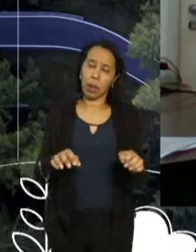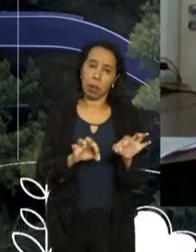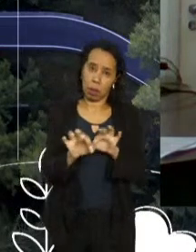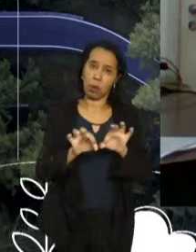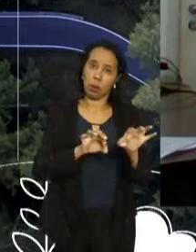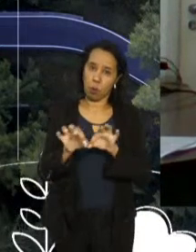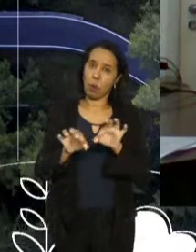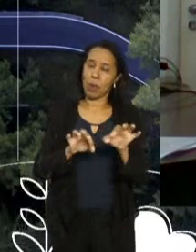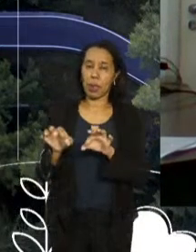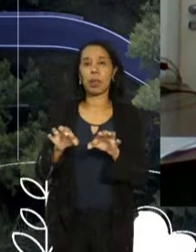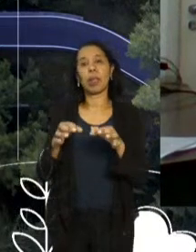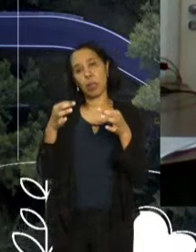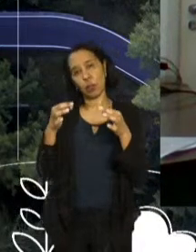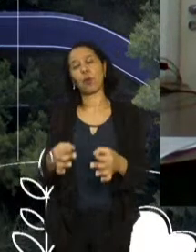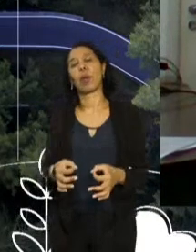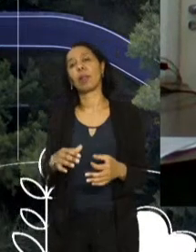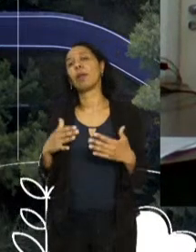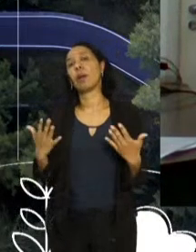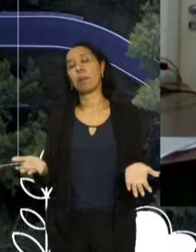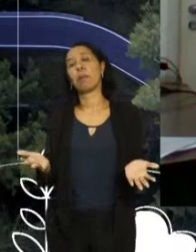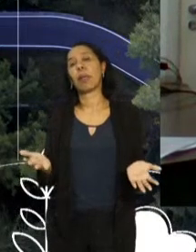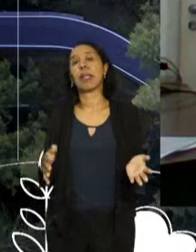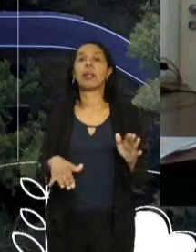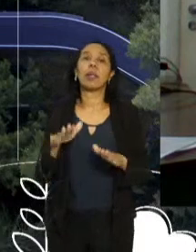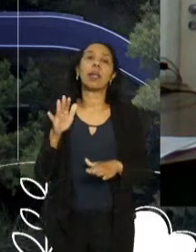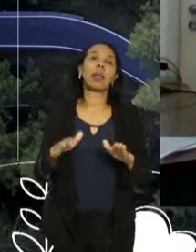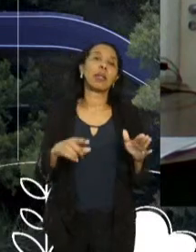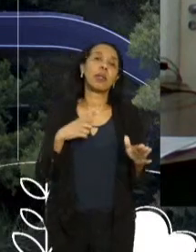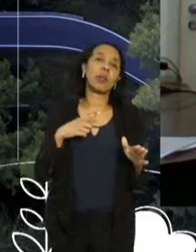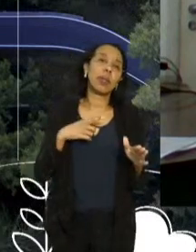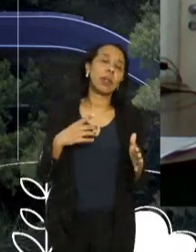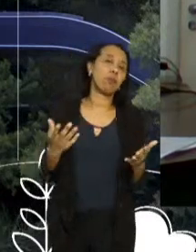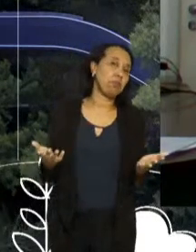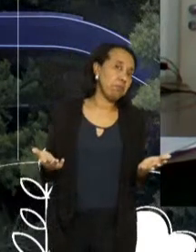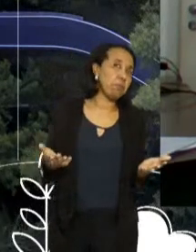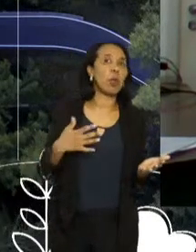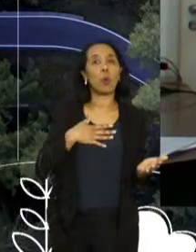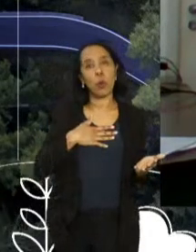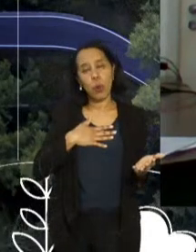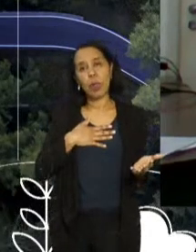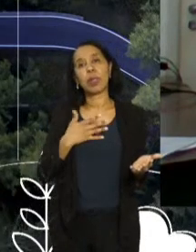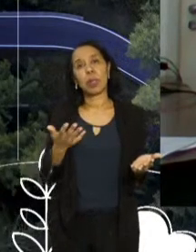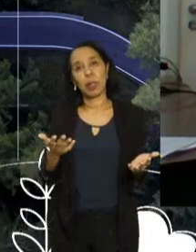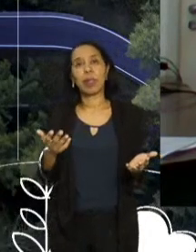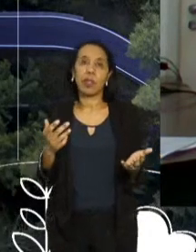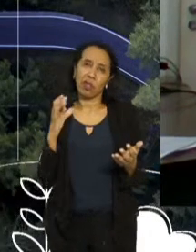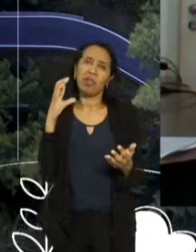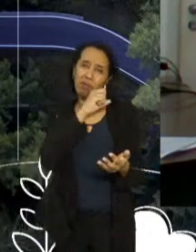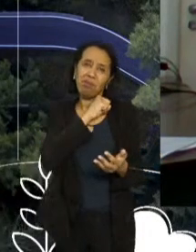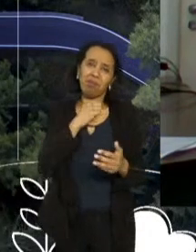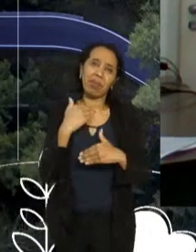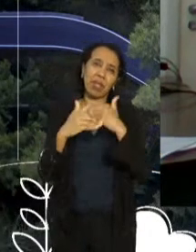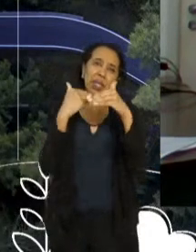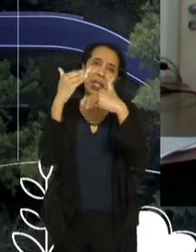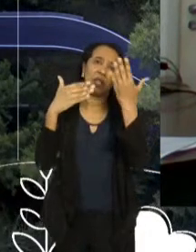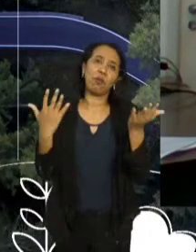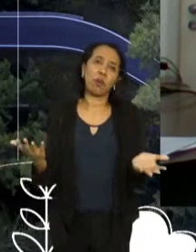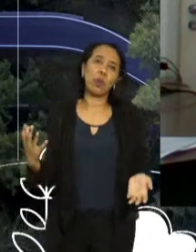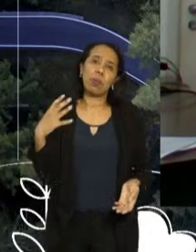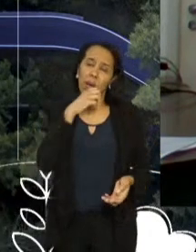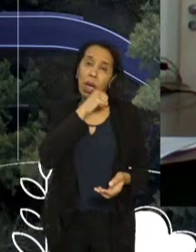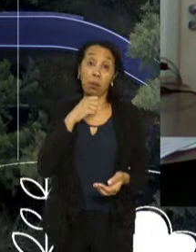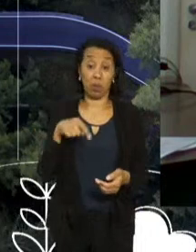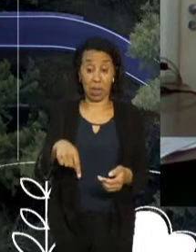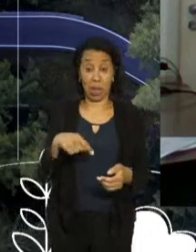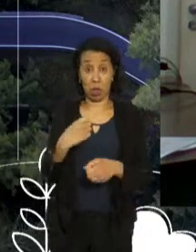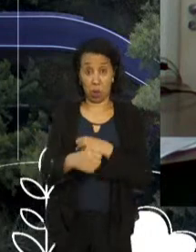virtuosa. Mas até por uma questão de temperamento, eu gostaria que fôssemos mais rápido. Por exemplo, nós vamos